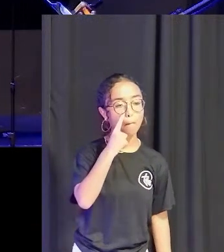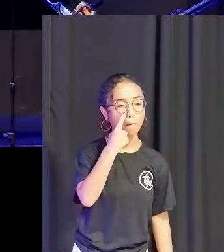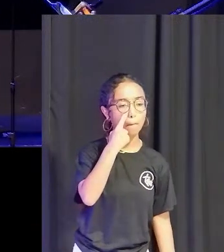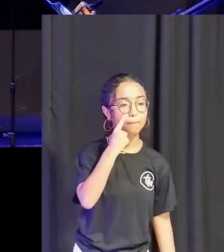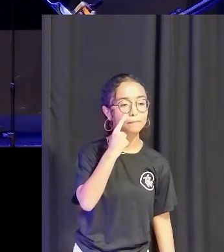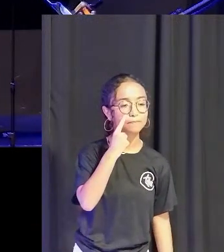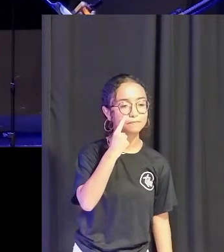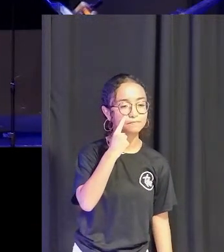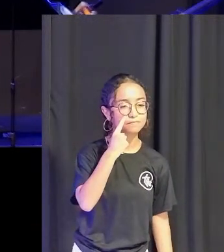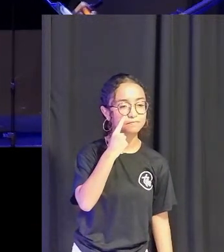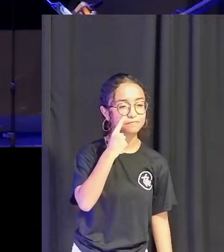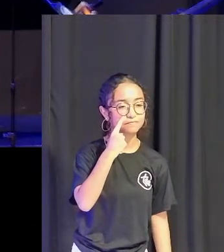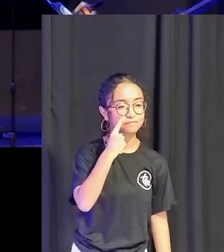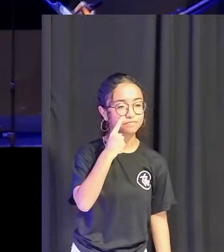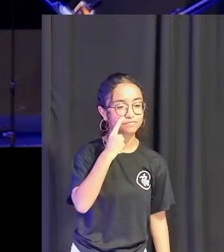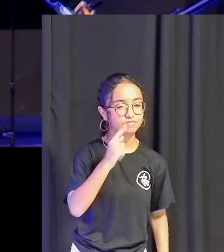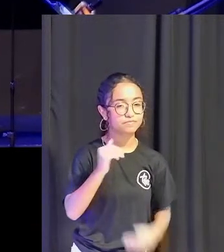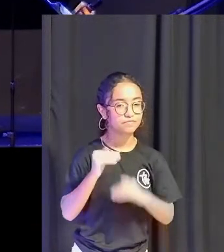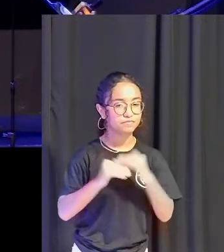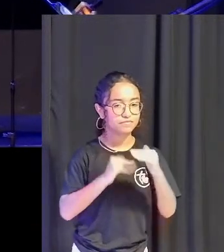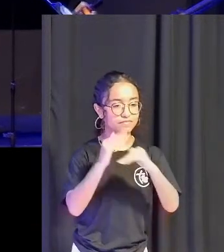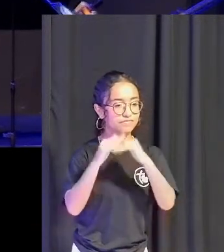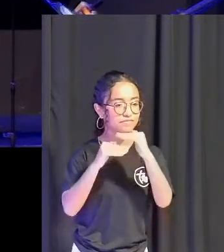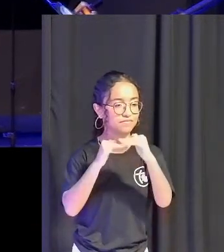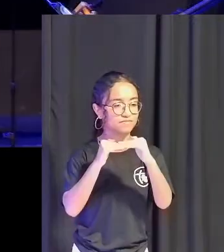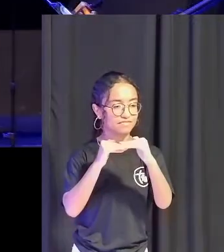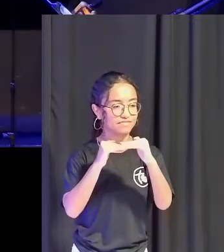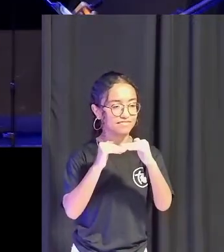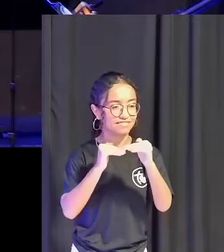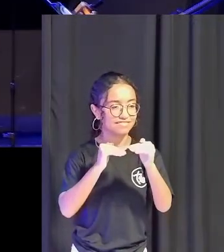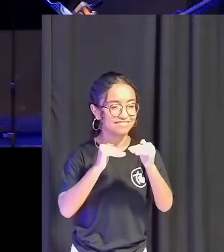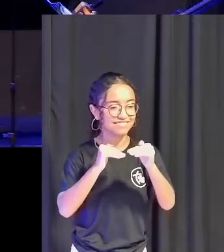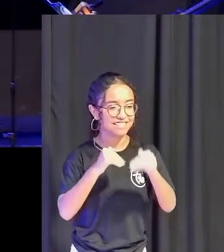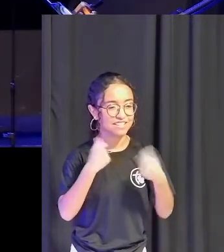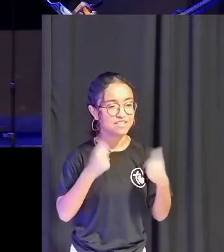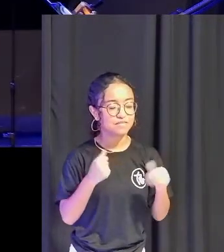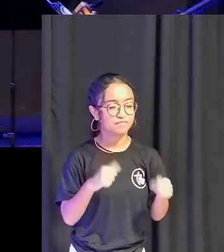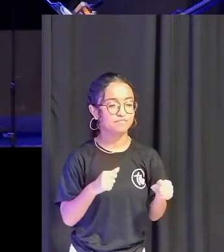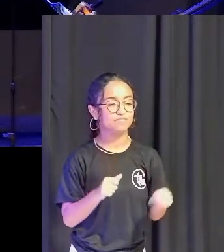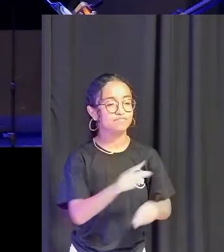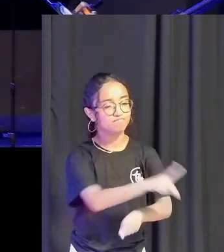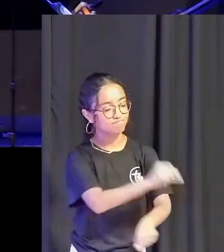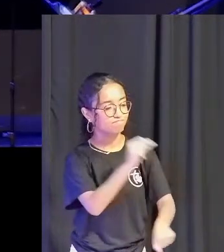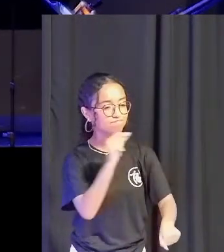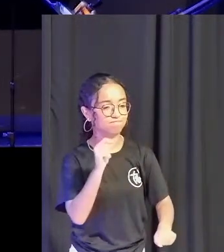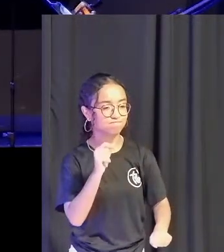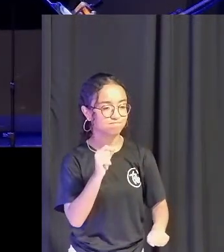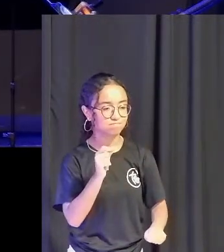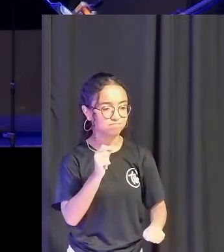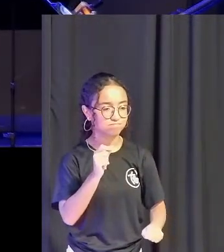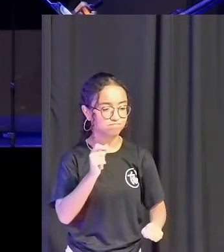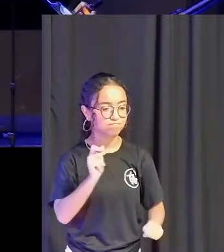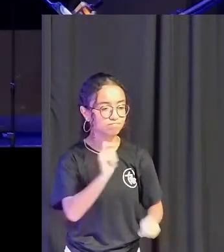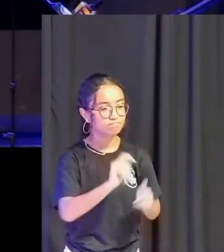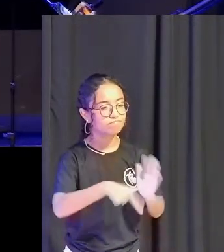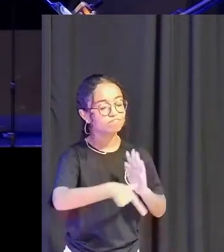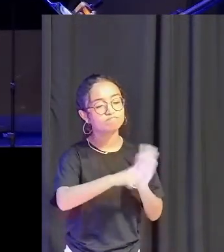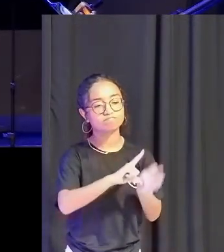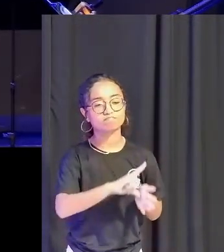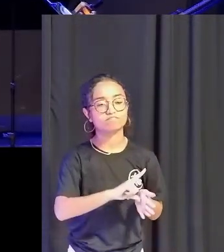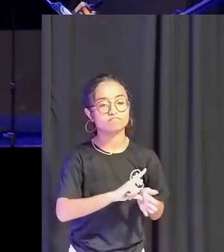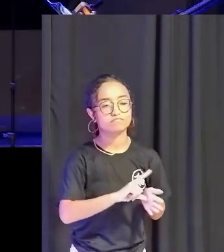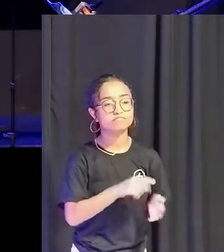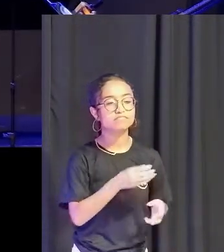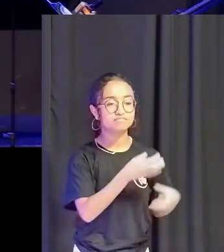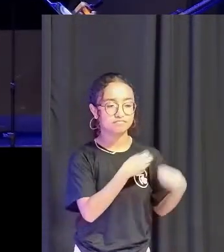E muitas vezes a saída é muito antes. A gente tem que aprender a buscar essas saídas antes, porque